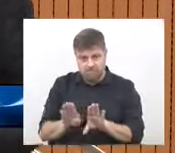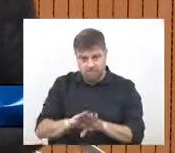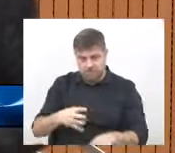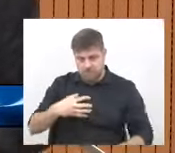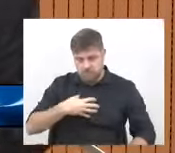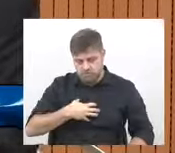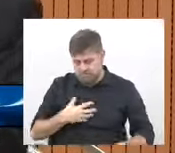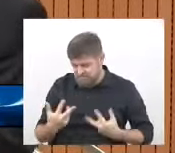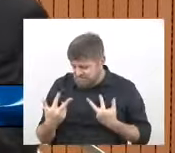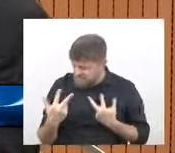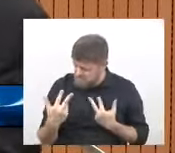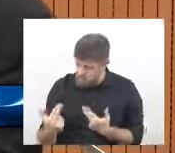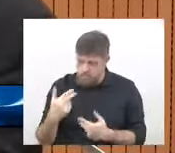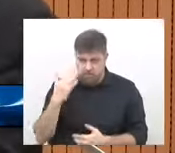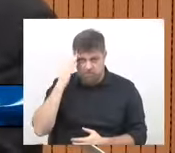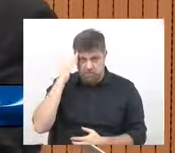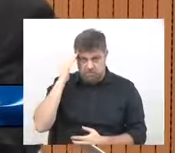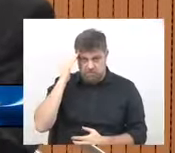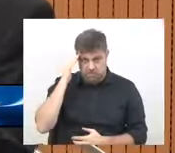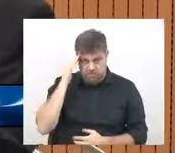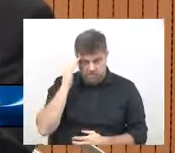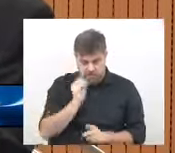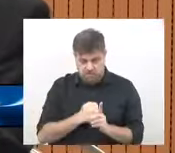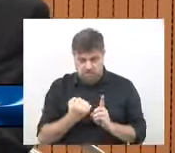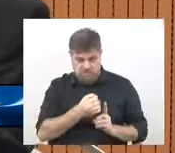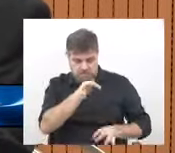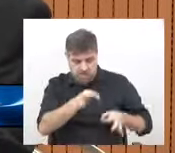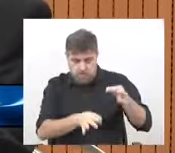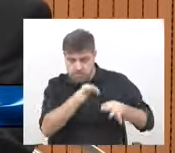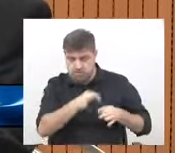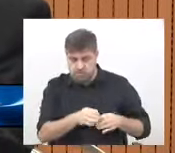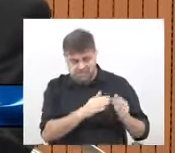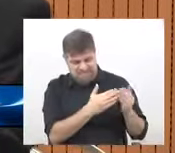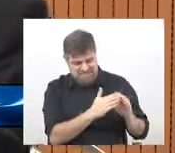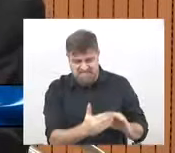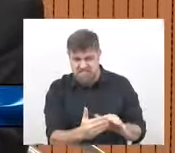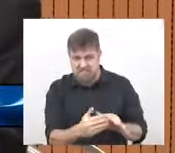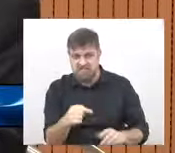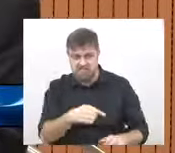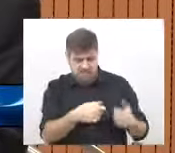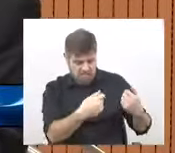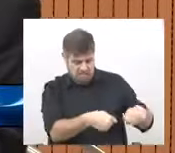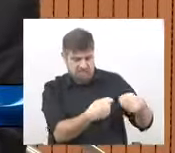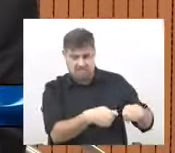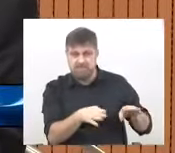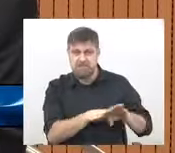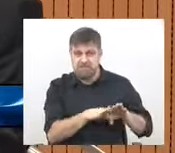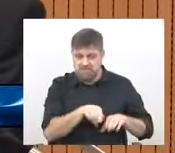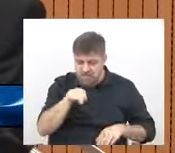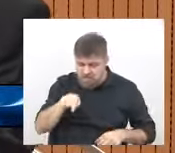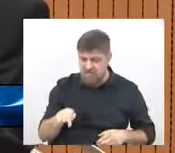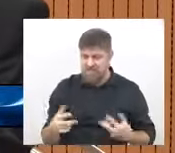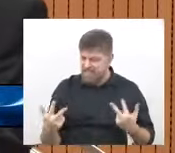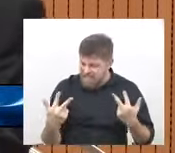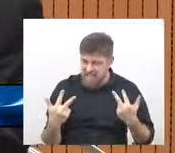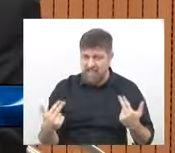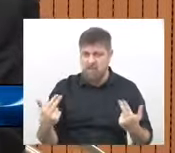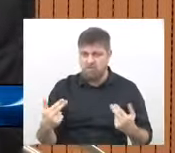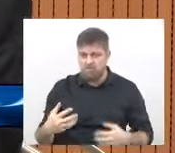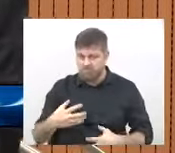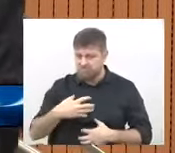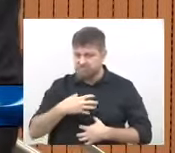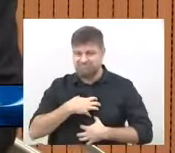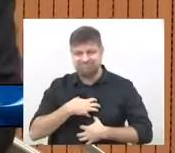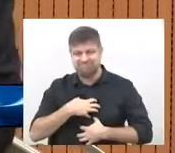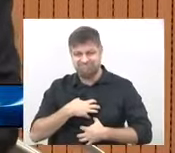forma que entendemos que a justiça social lá na periferia é necessário que esta mesma